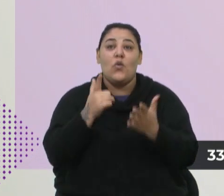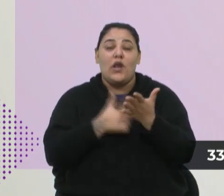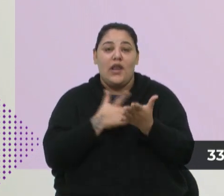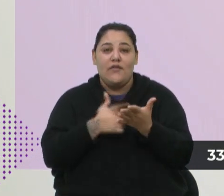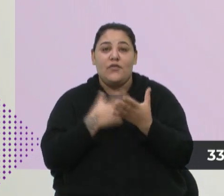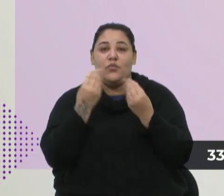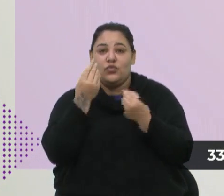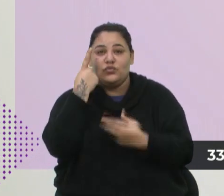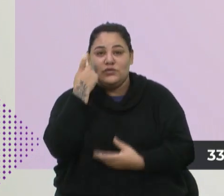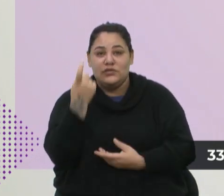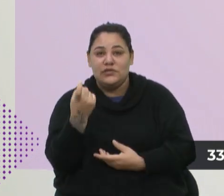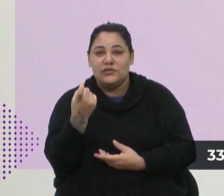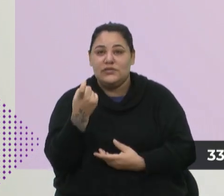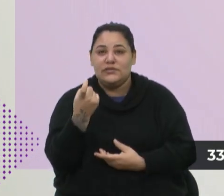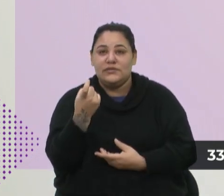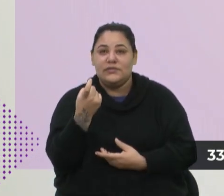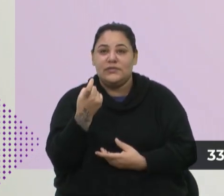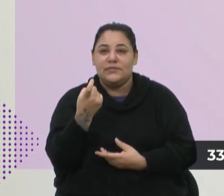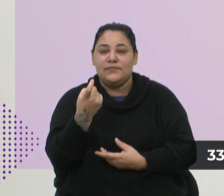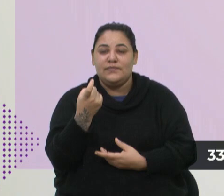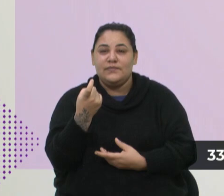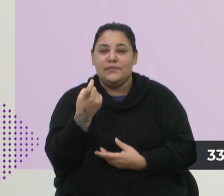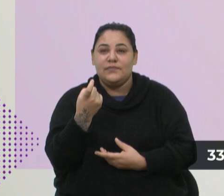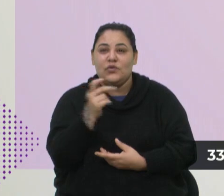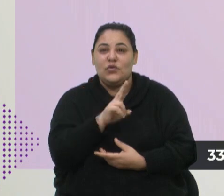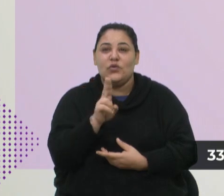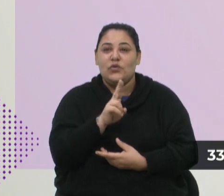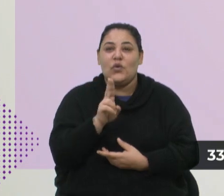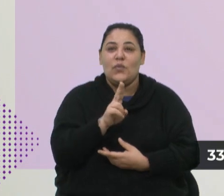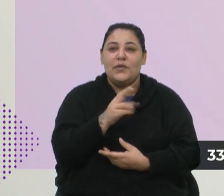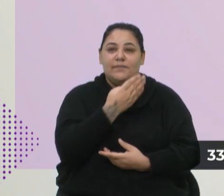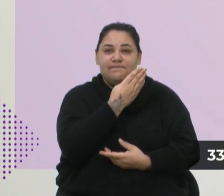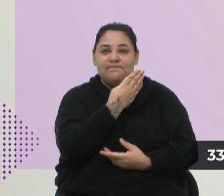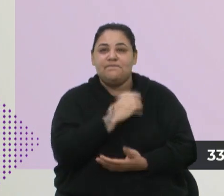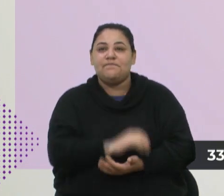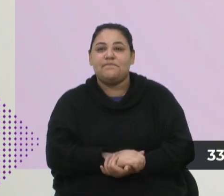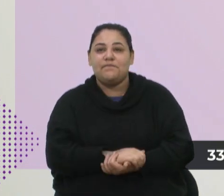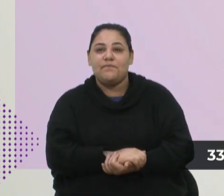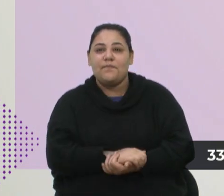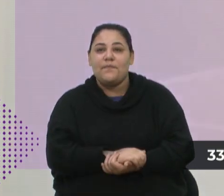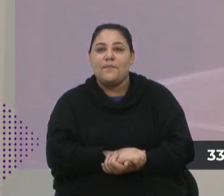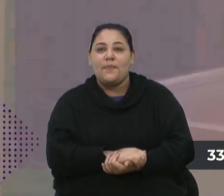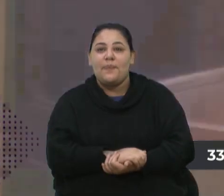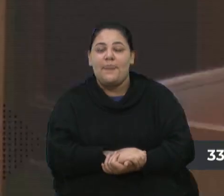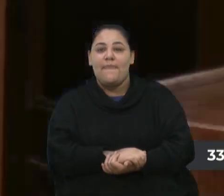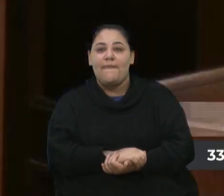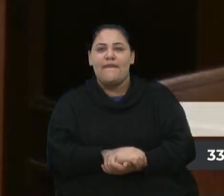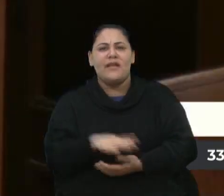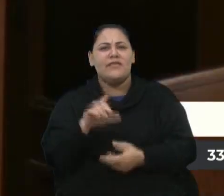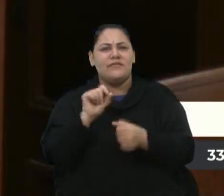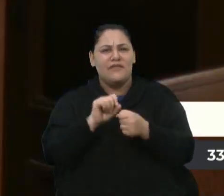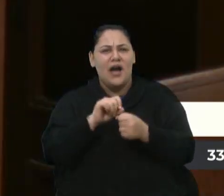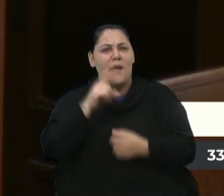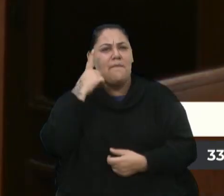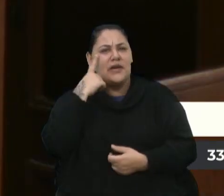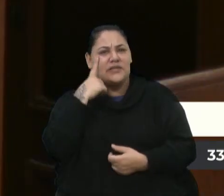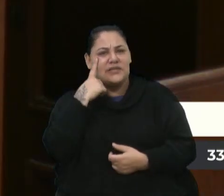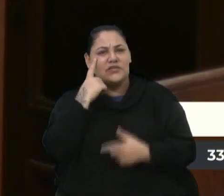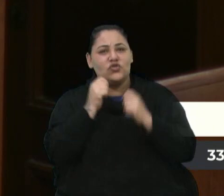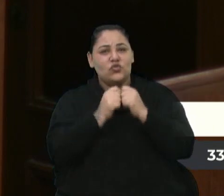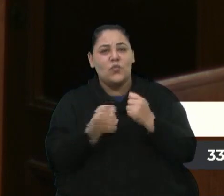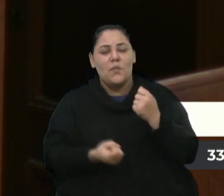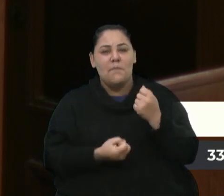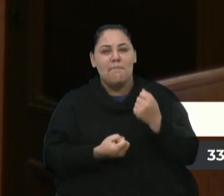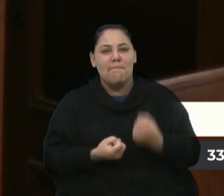interessante chamado Ponha-se no Seu Lugar. É um livro que nos faz refletir através de poesias